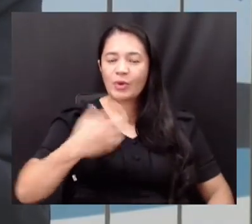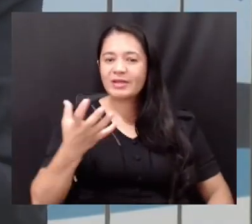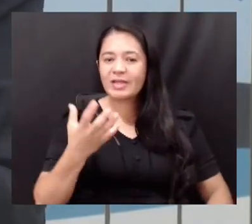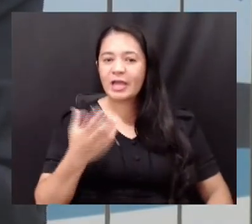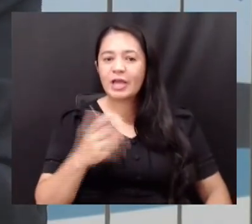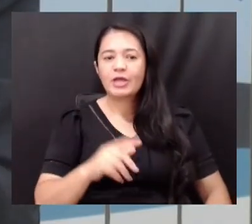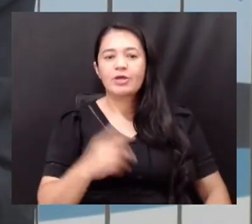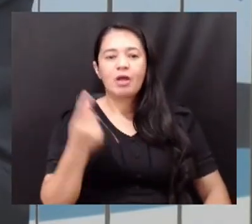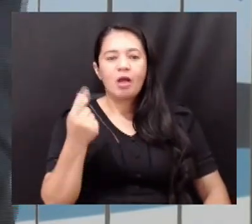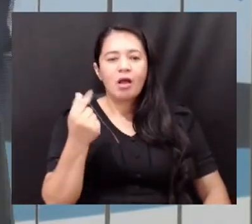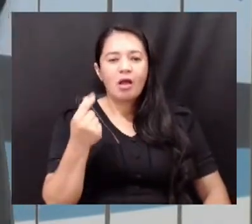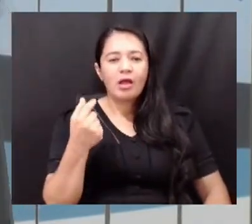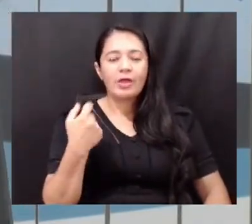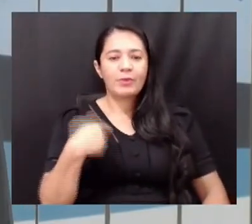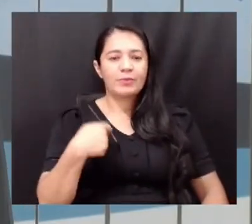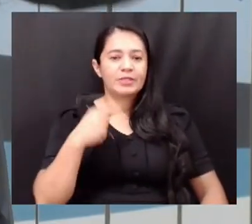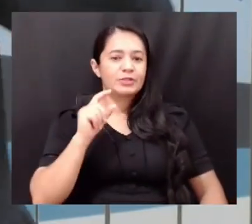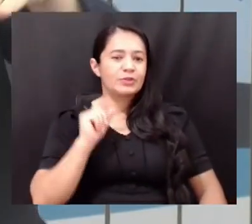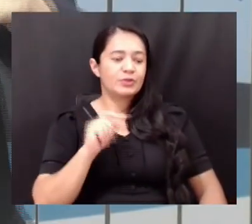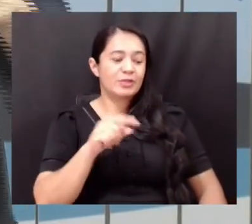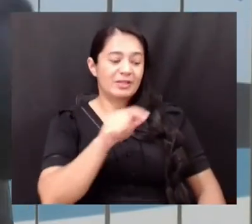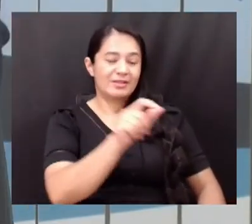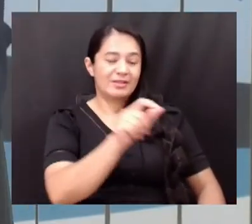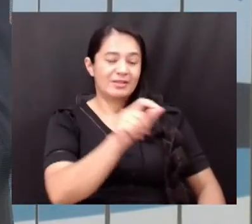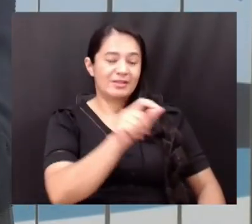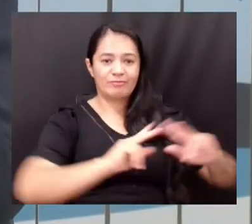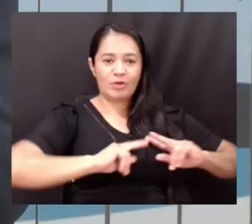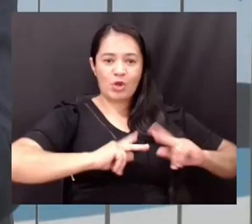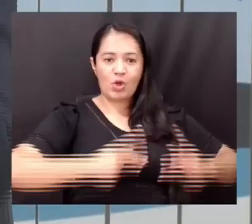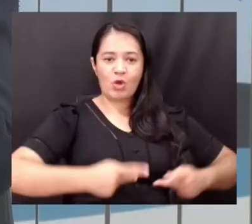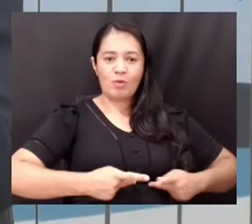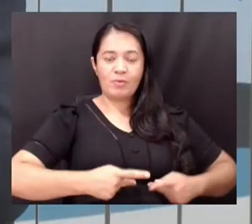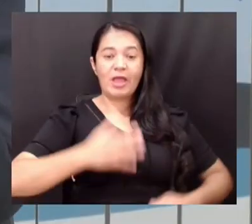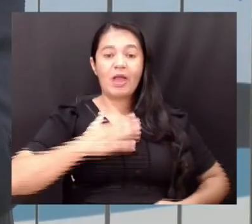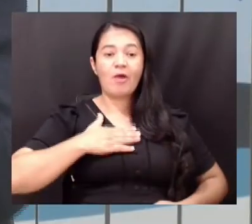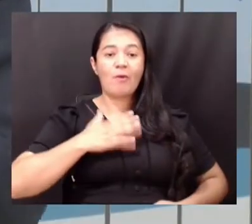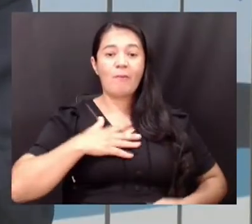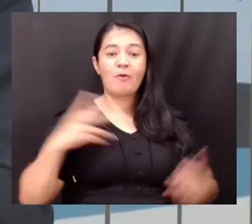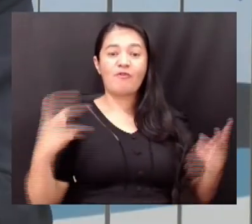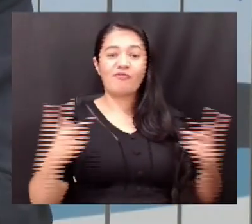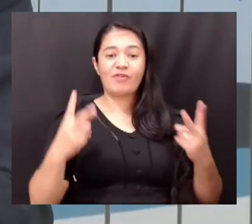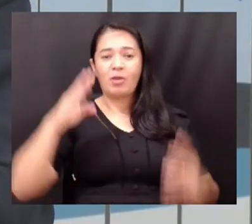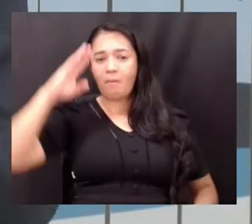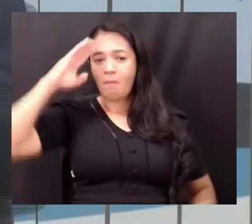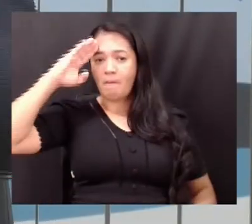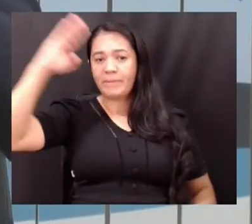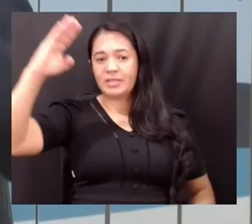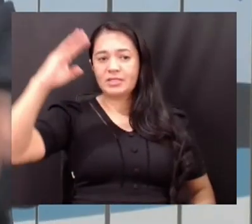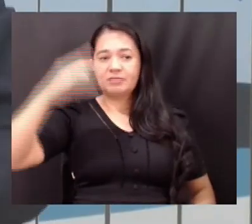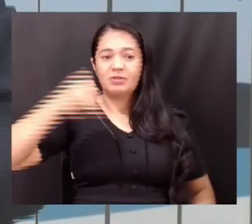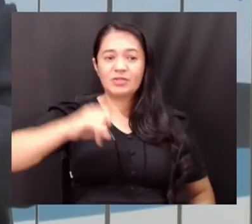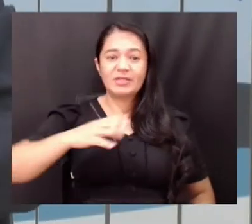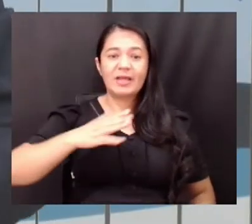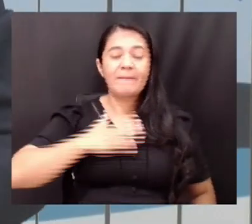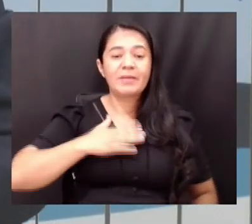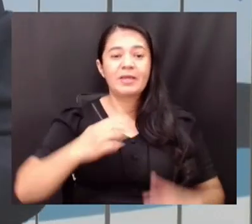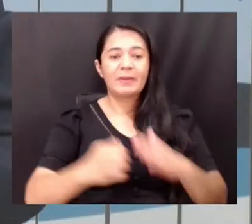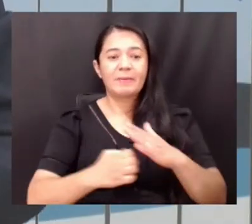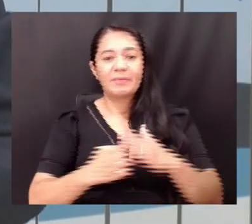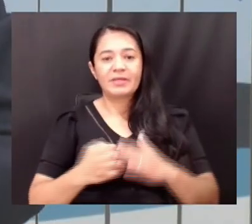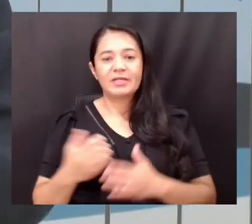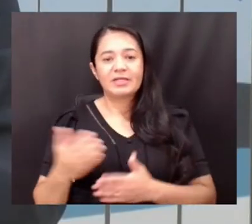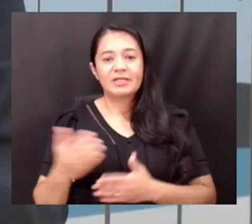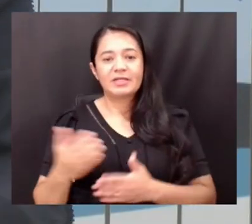que o ser humano tem que ser meu valor central, se eu quiser ser uma empresa lucrativa, eu tenho que cuidar das